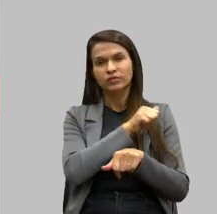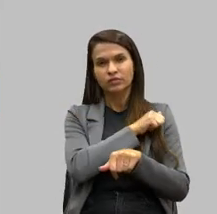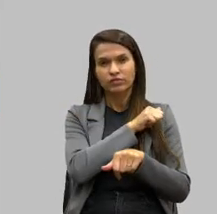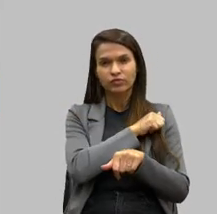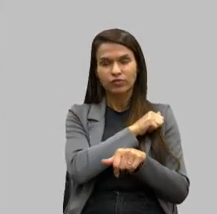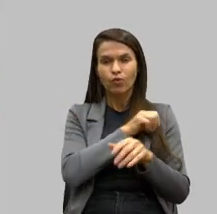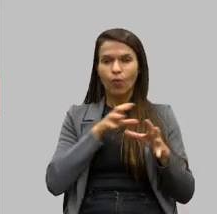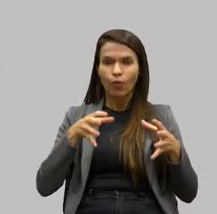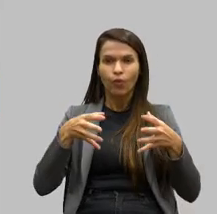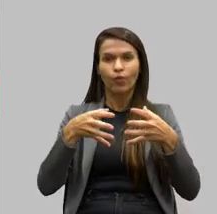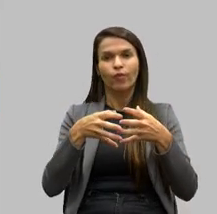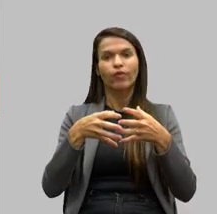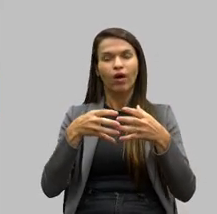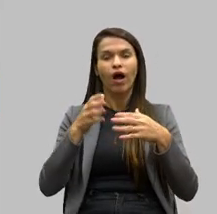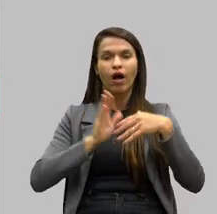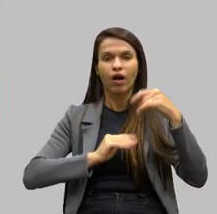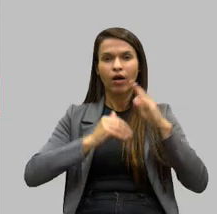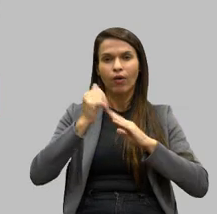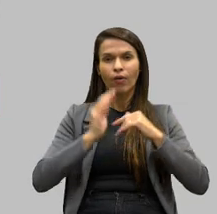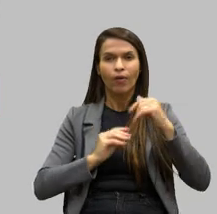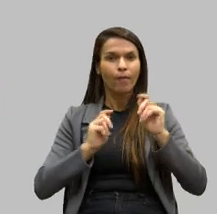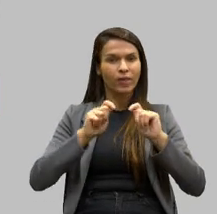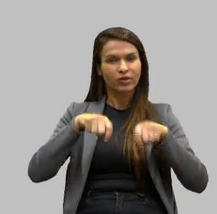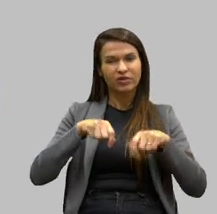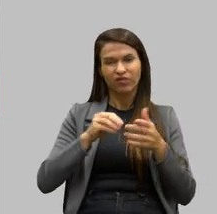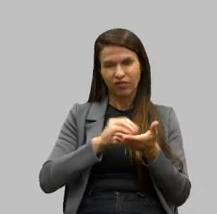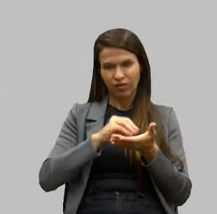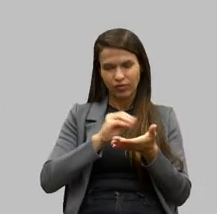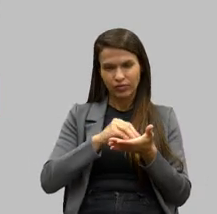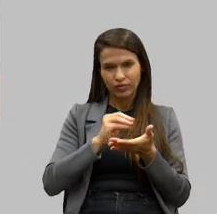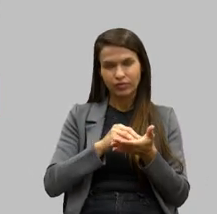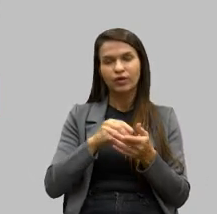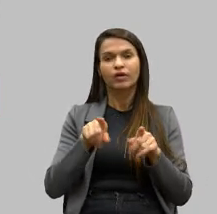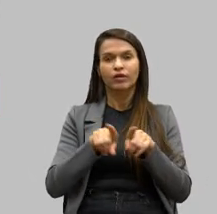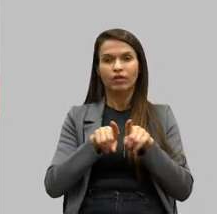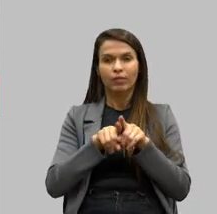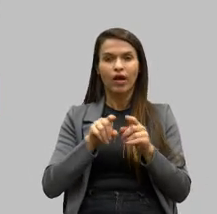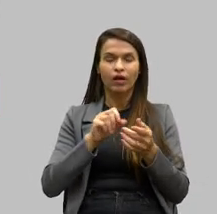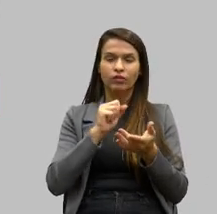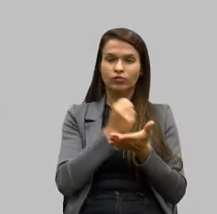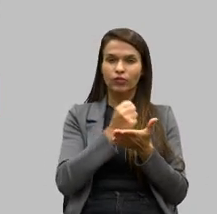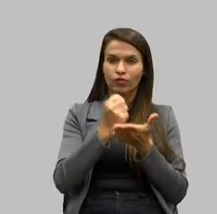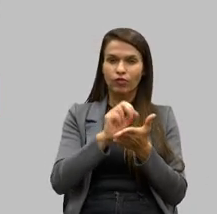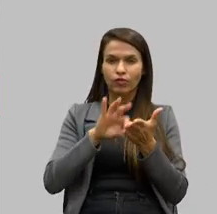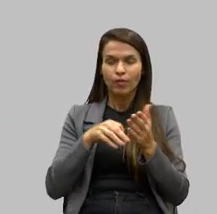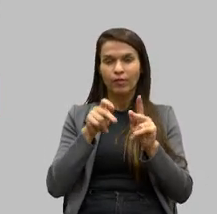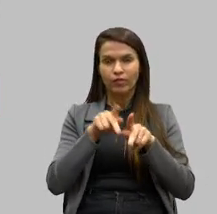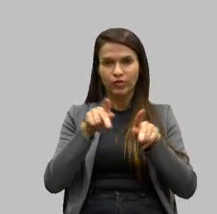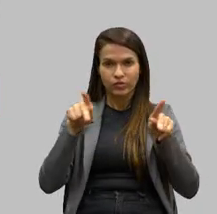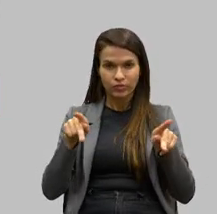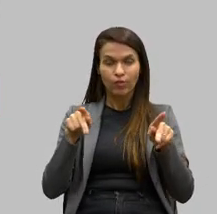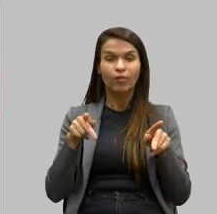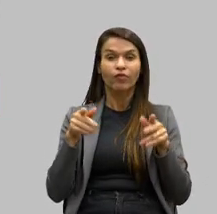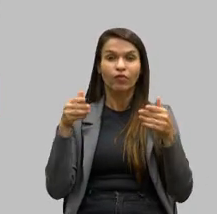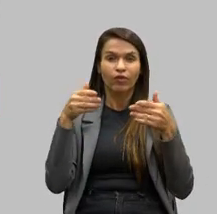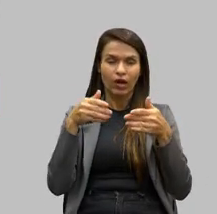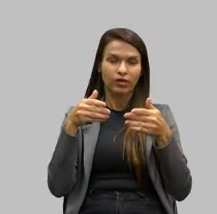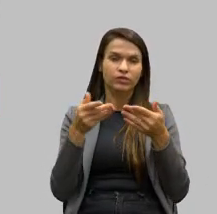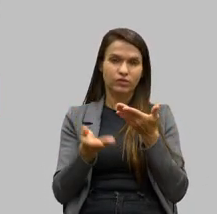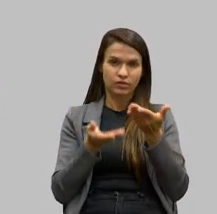agrupados, de acordo com habilidades e competências que não foram desenvolvidas. Para ambos, nós fazemos a contratação de professores específicos para atendimento.